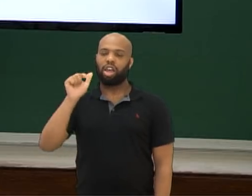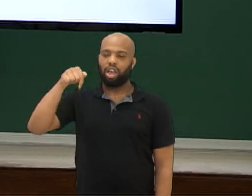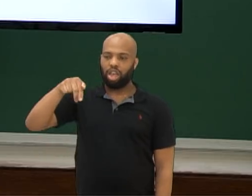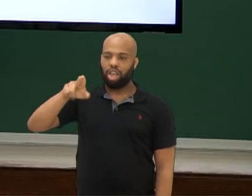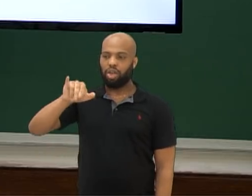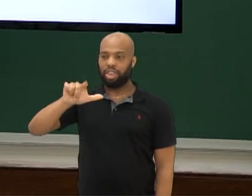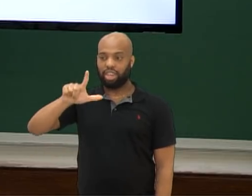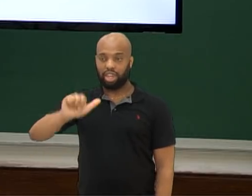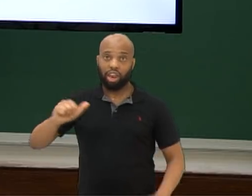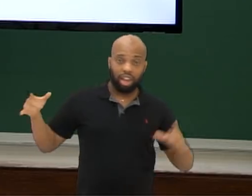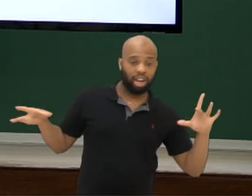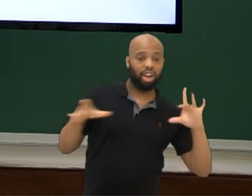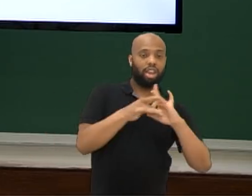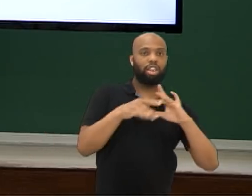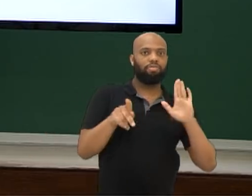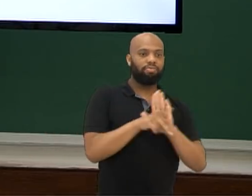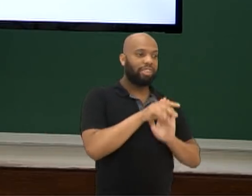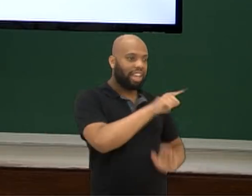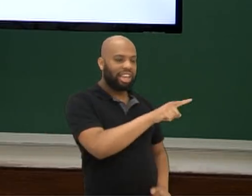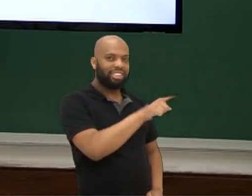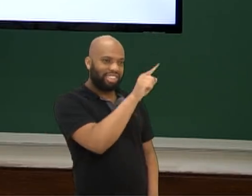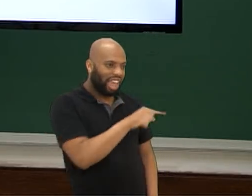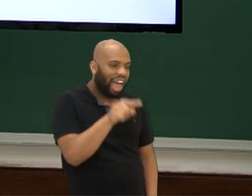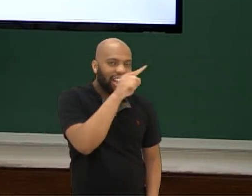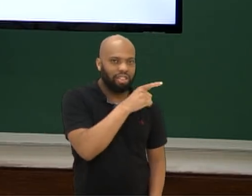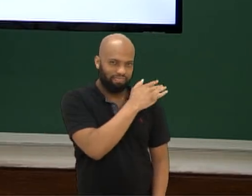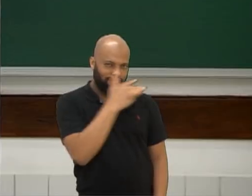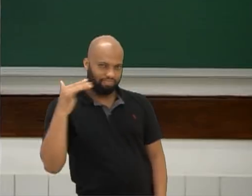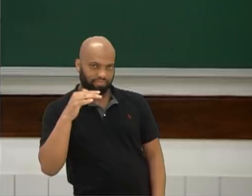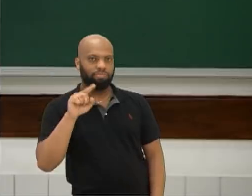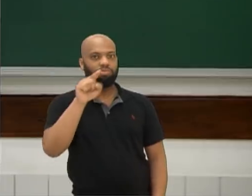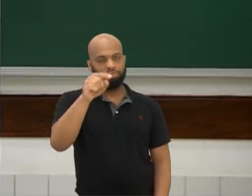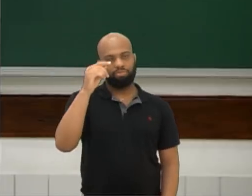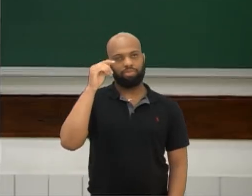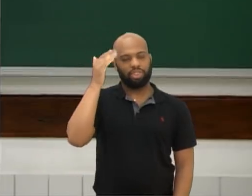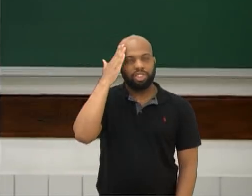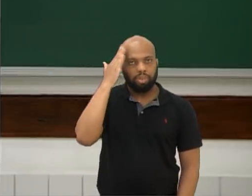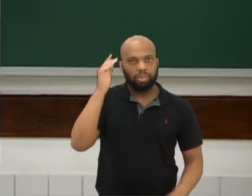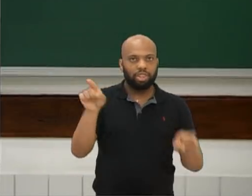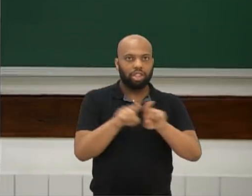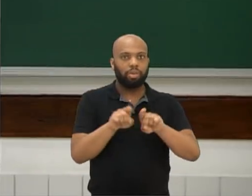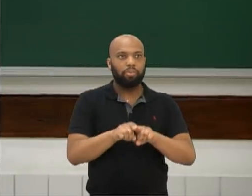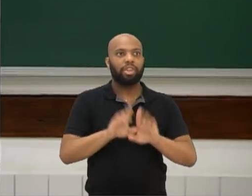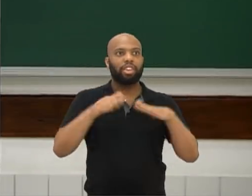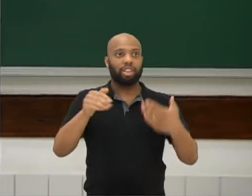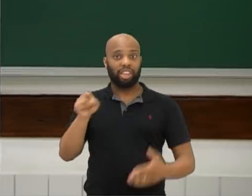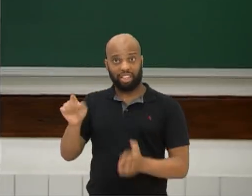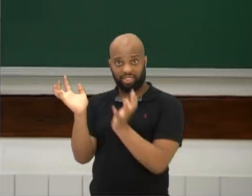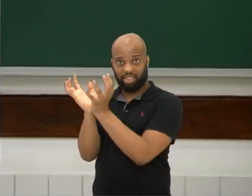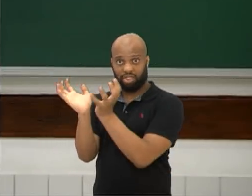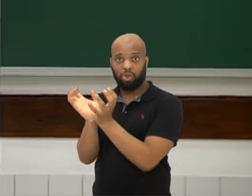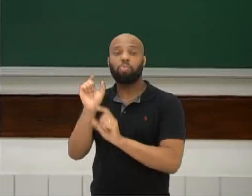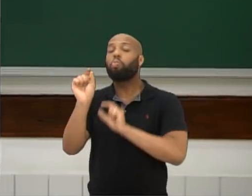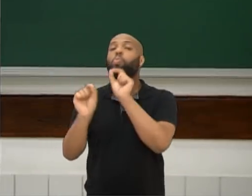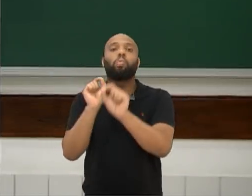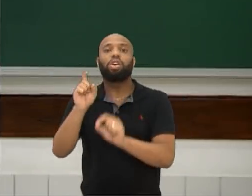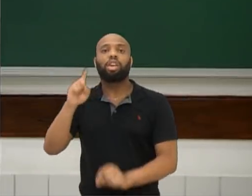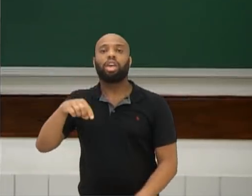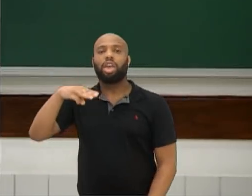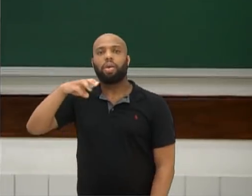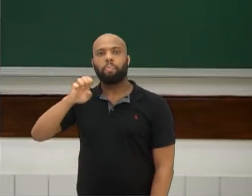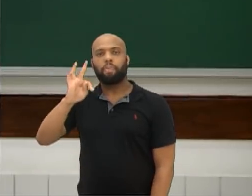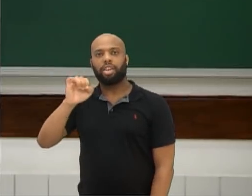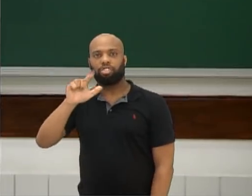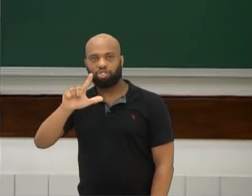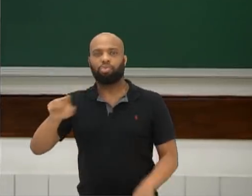ligado a esse anel aromático, só para contextualizar para vocês, tá? O grupo alquila é o metil, etil,